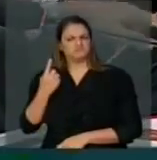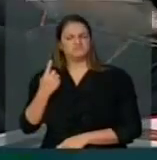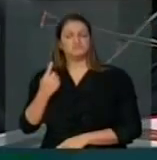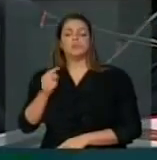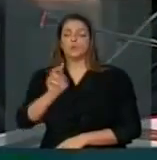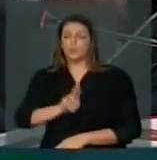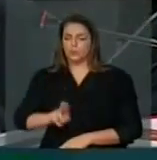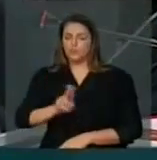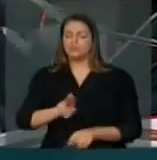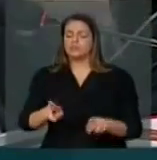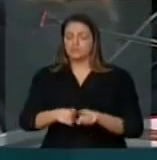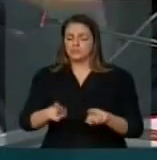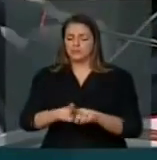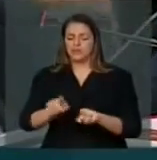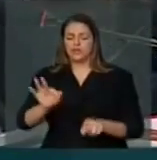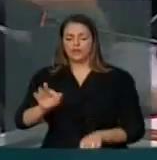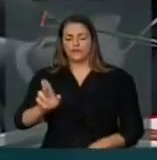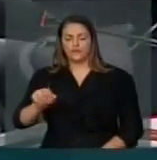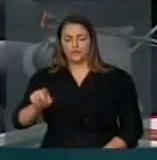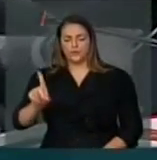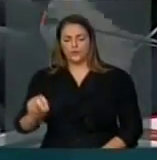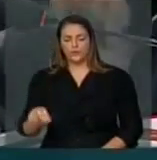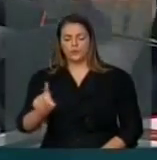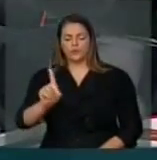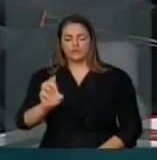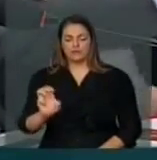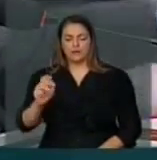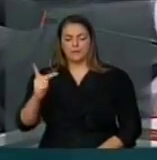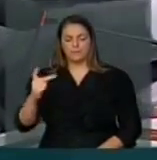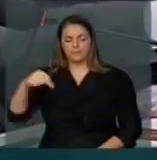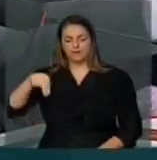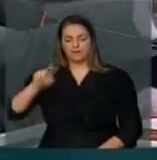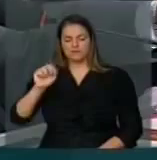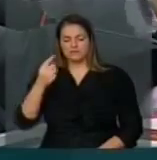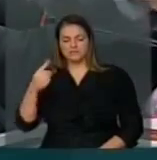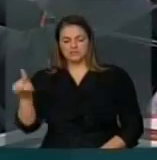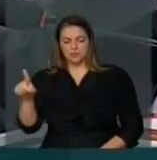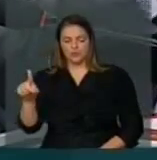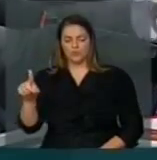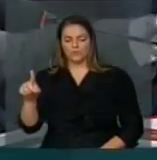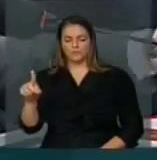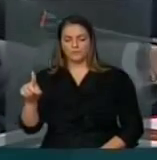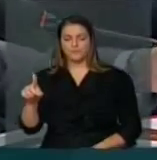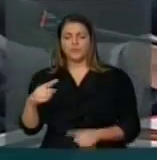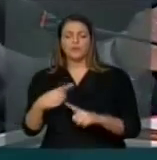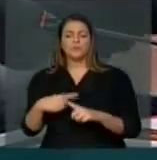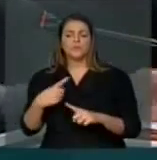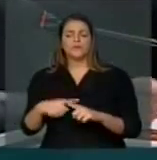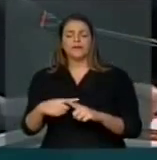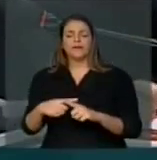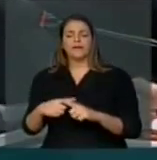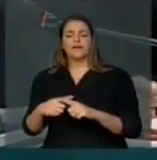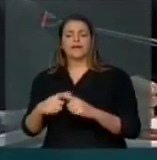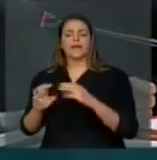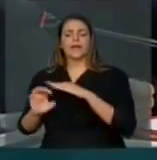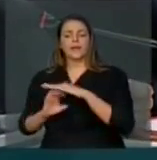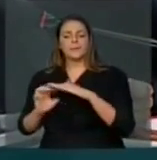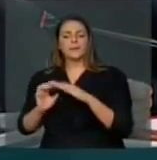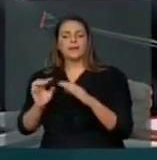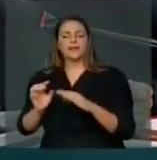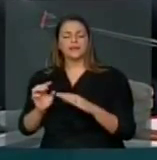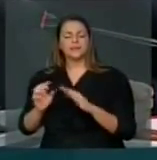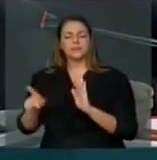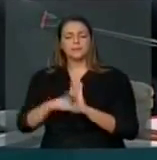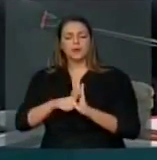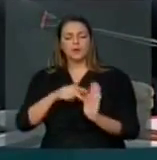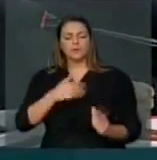pensão, para o processo de privatização brasileira, ou, como alguns queiram chamar, da privataria que foi realizada no Brasil.